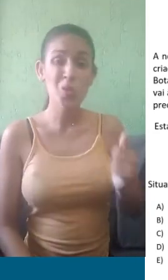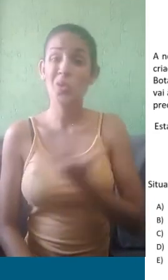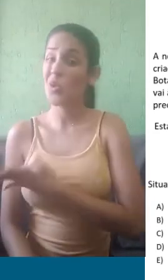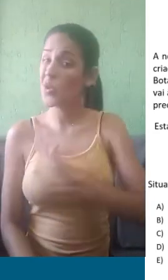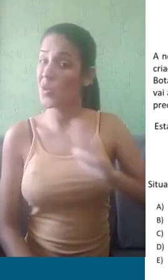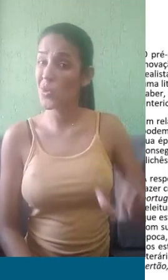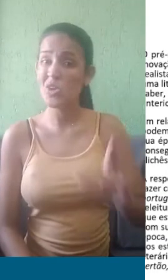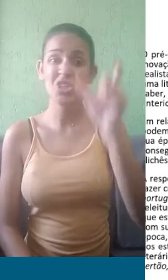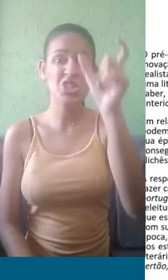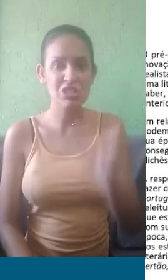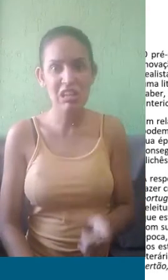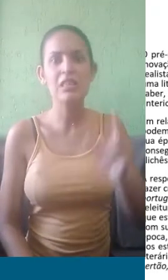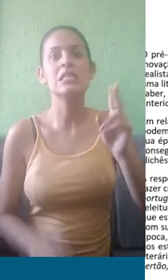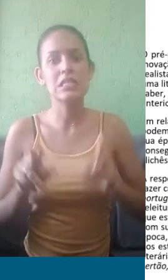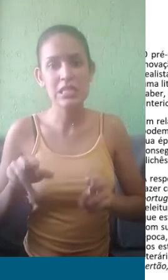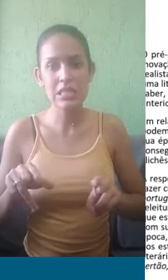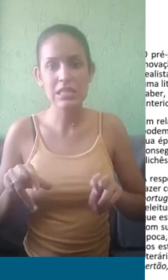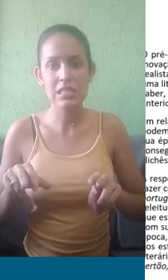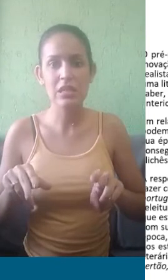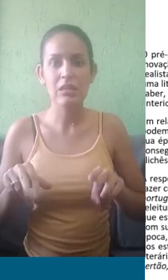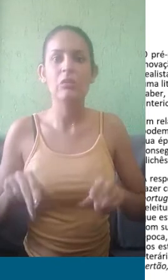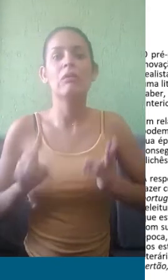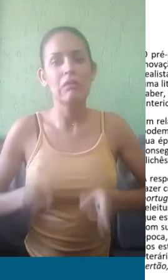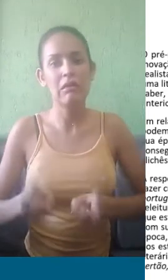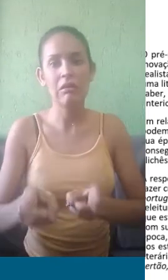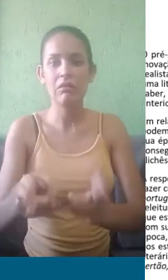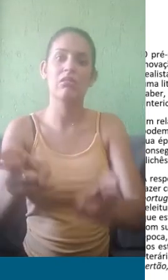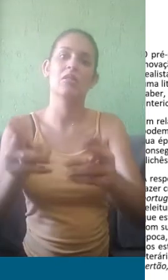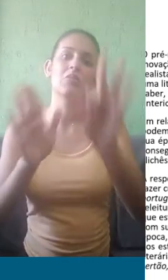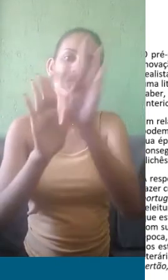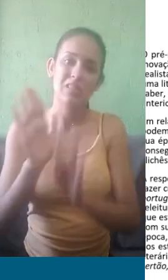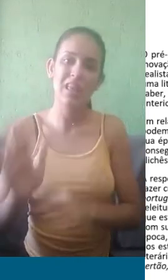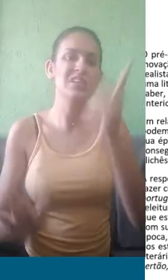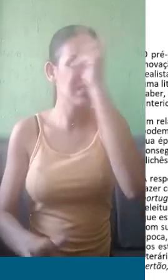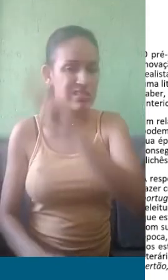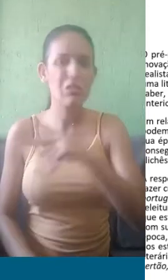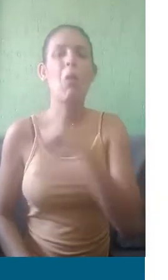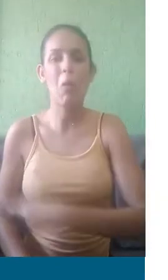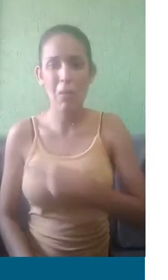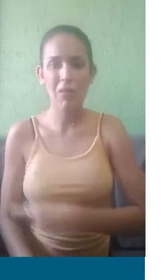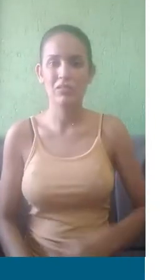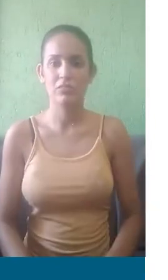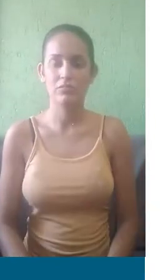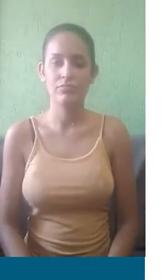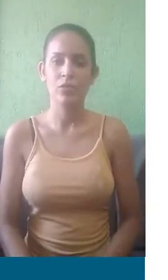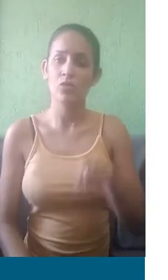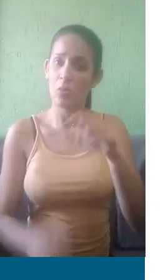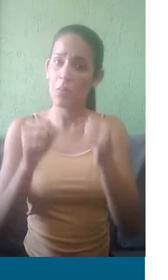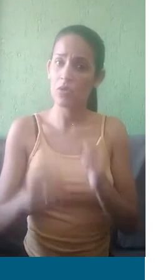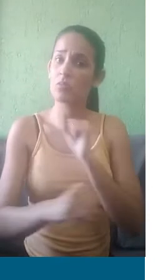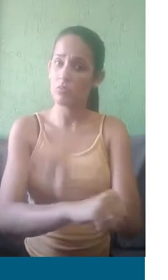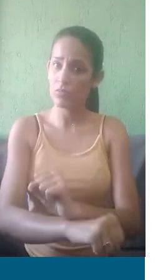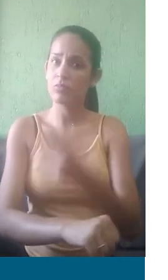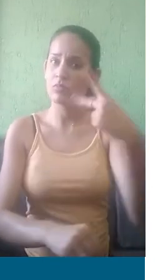literária. Segue o nosso gabarito comentado para o caso de necessidade de consulta. Vamos agora